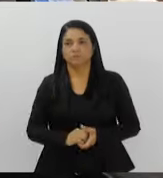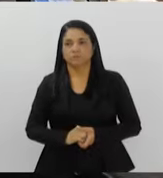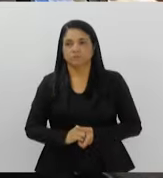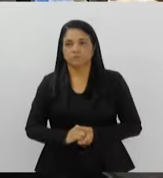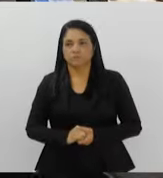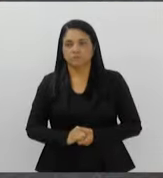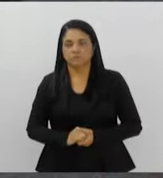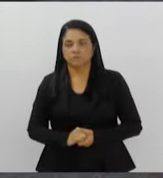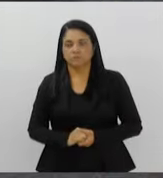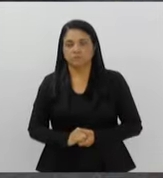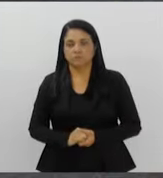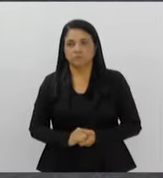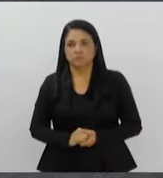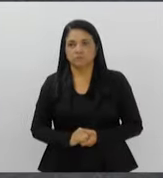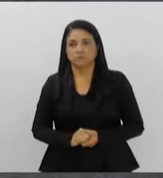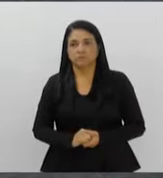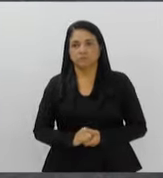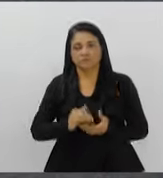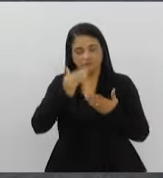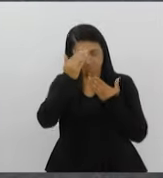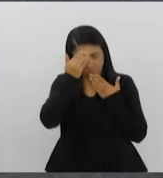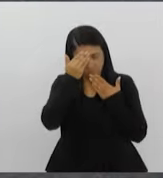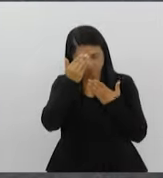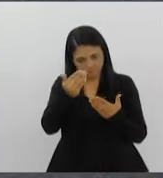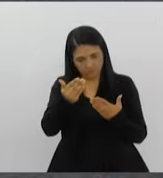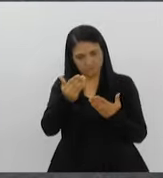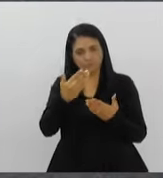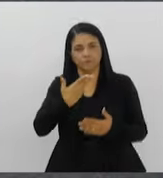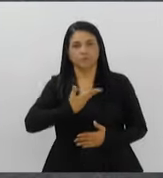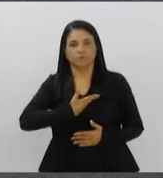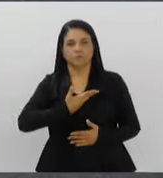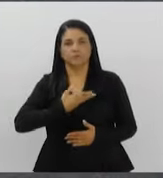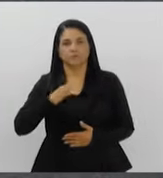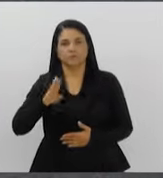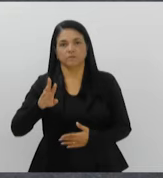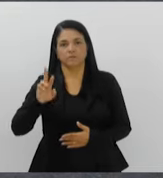gente... Obrigado, meu querido amigo Brazão.